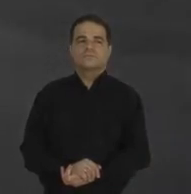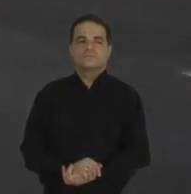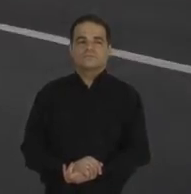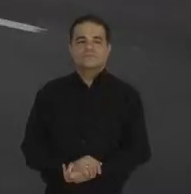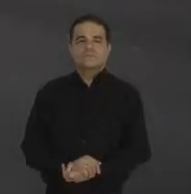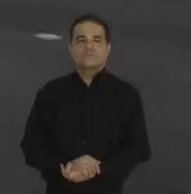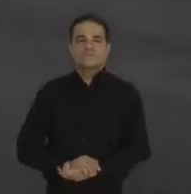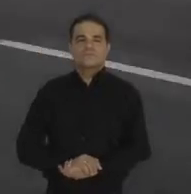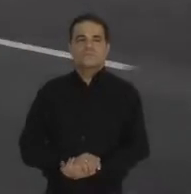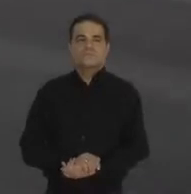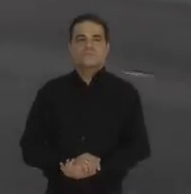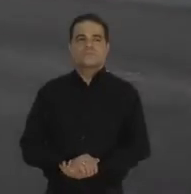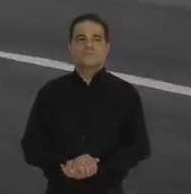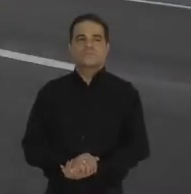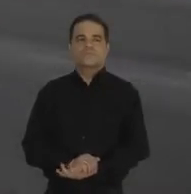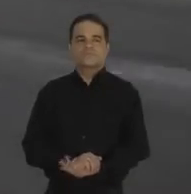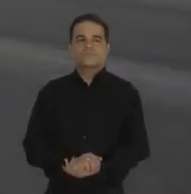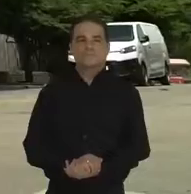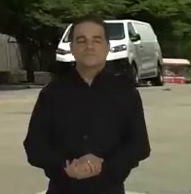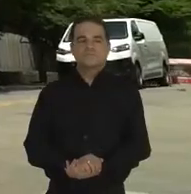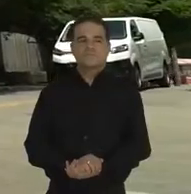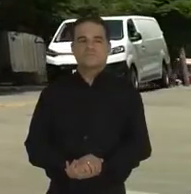E aí